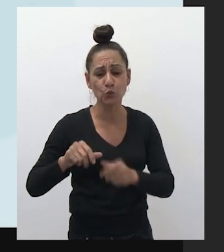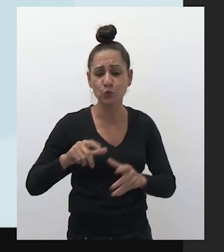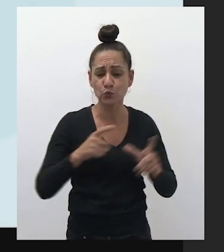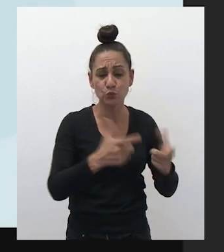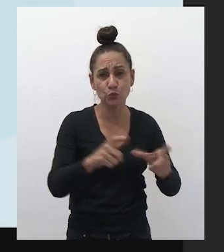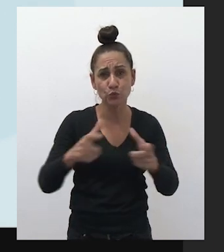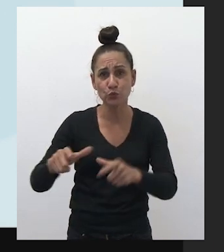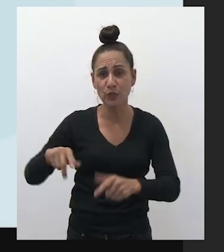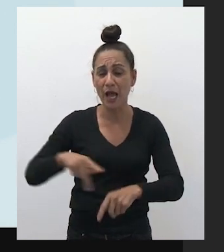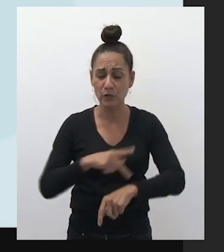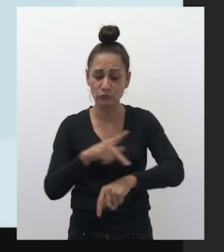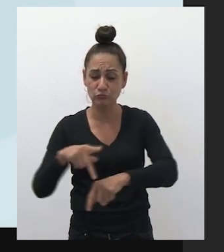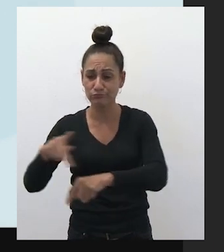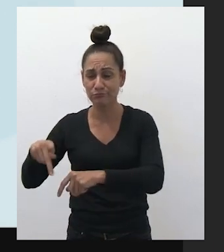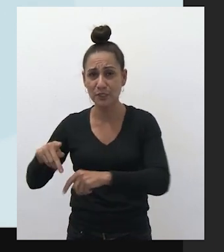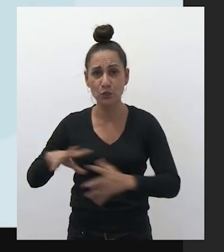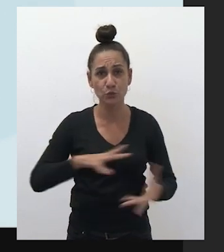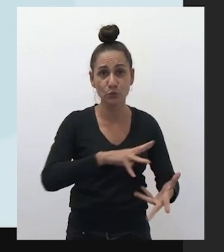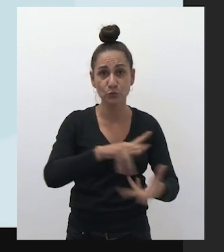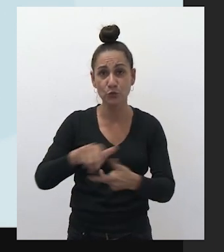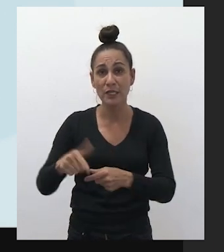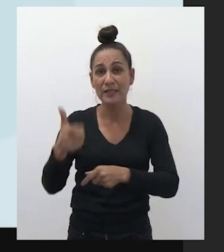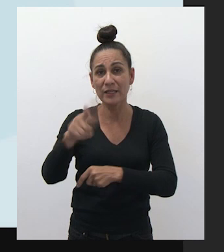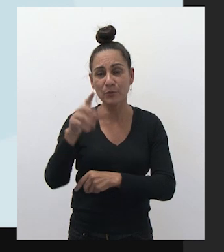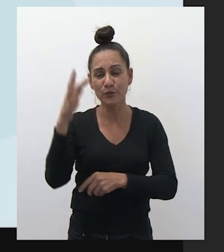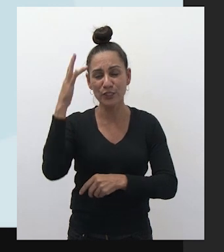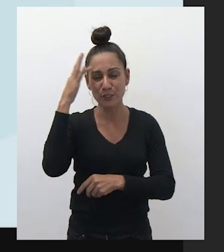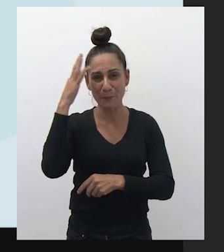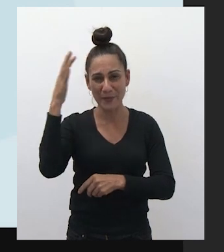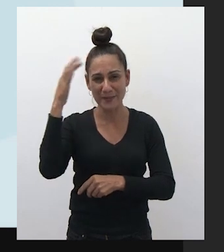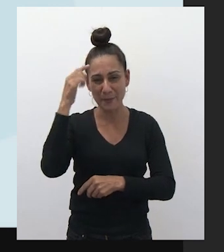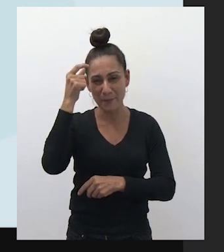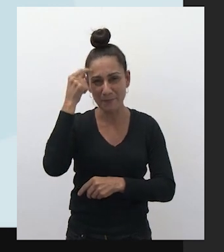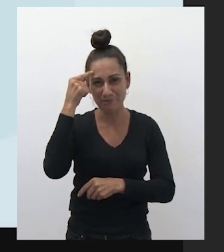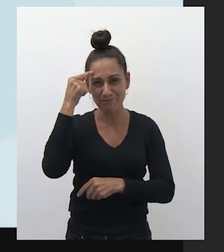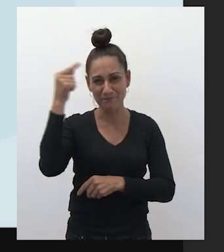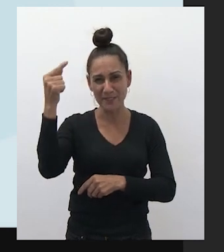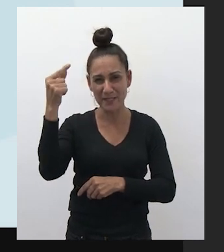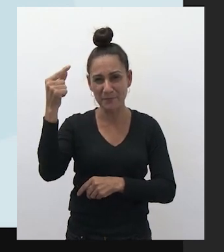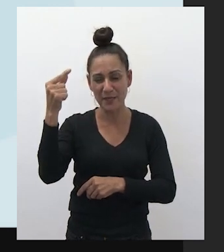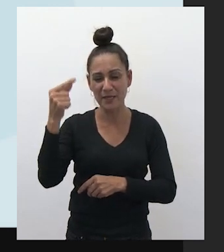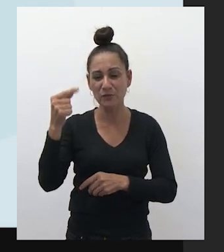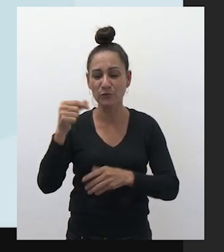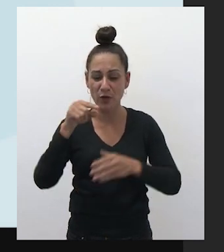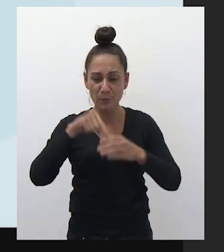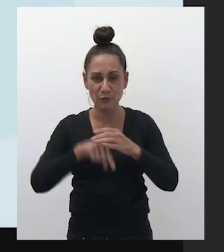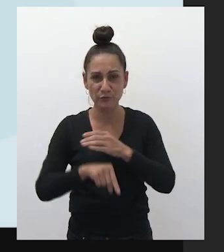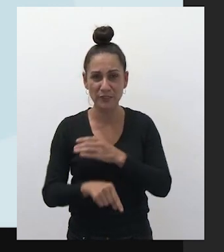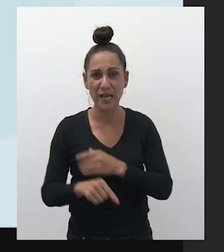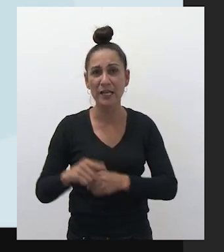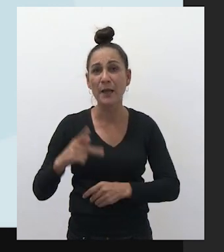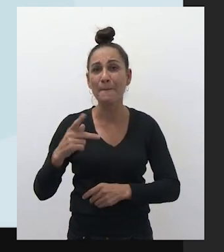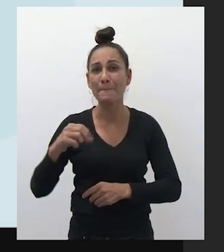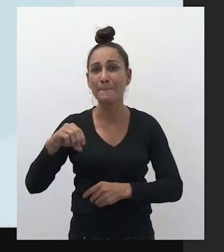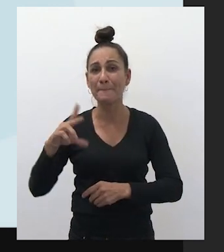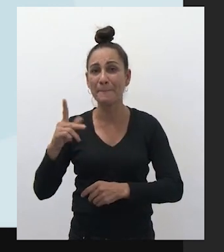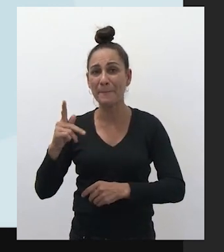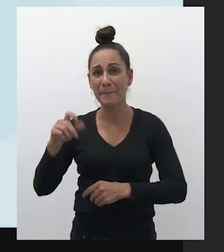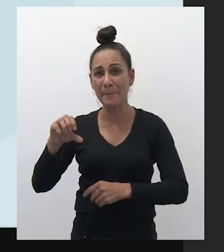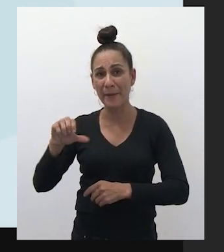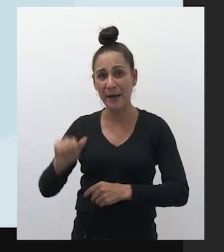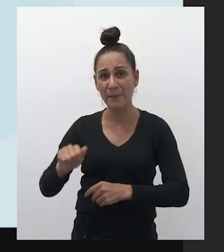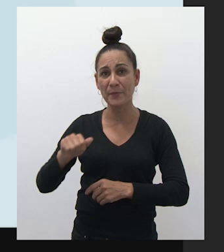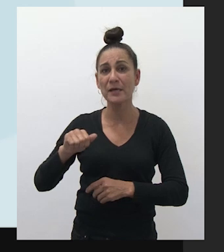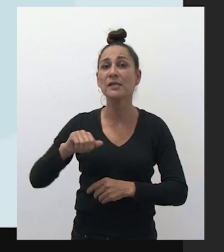mundo. Depois esse pensamento foi aprofundado com o Papa Paulo VI, que também já foi canonizado, portanto São